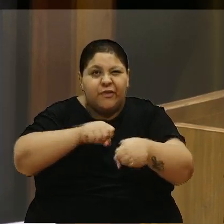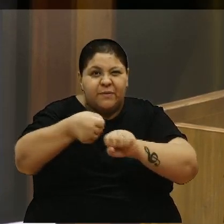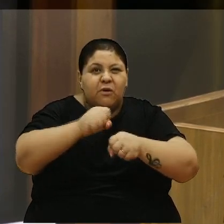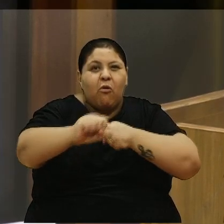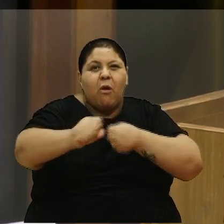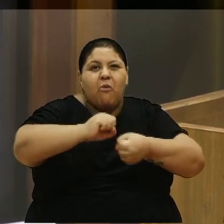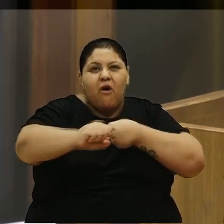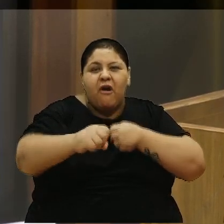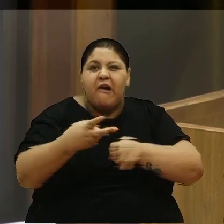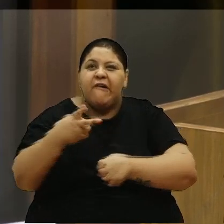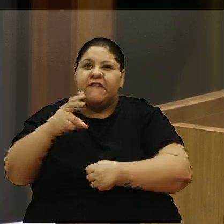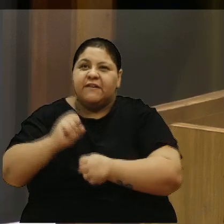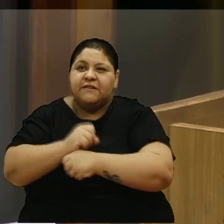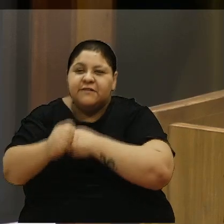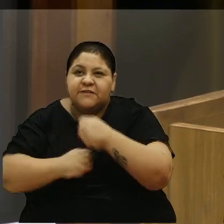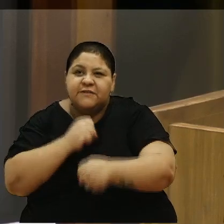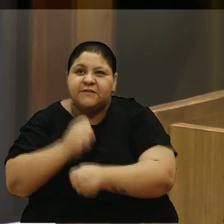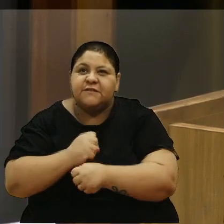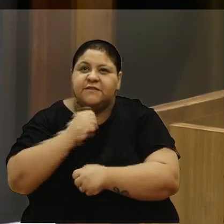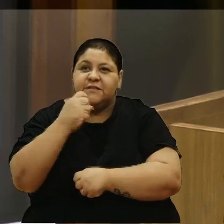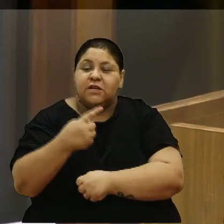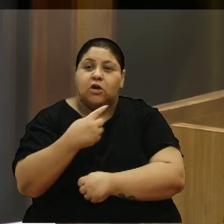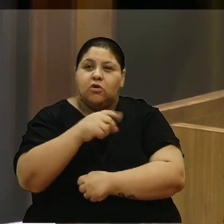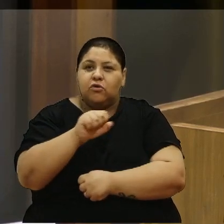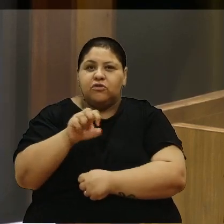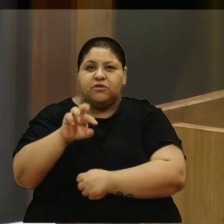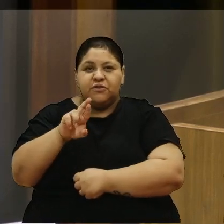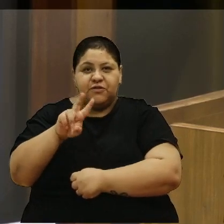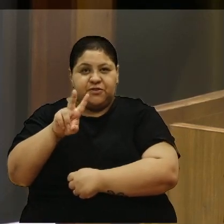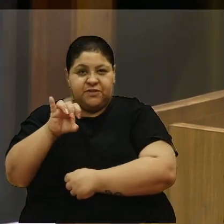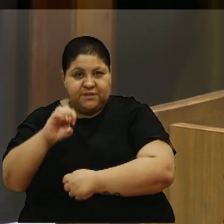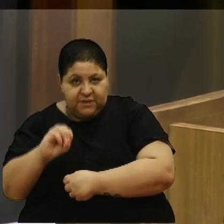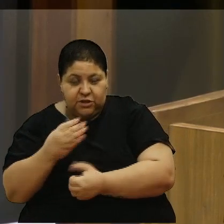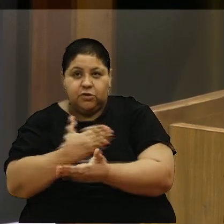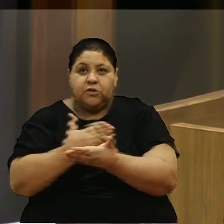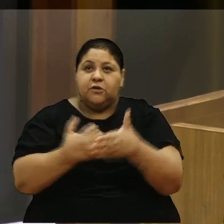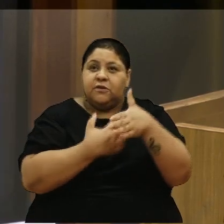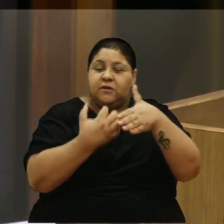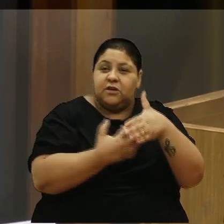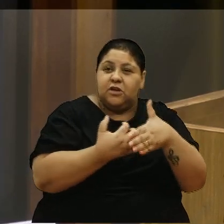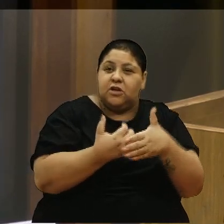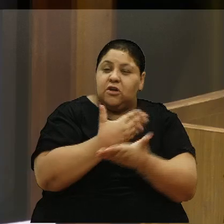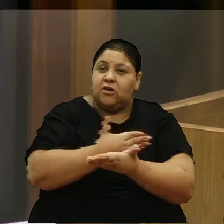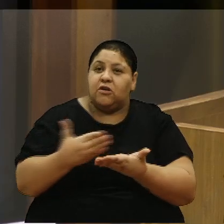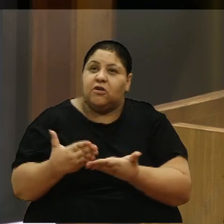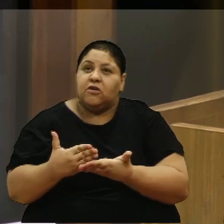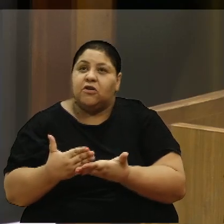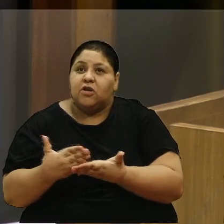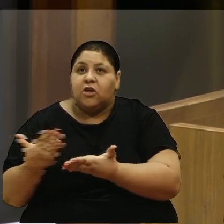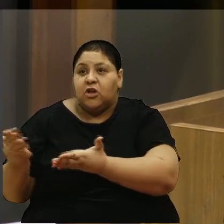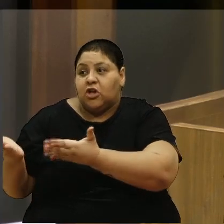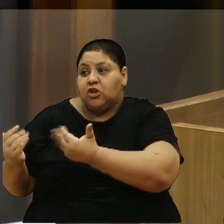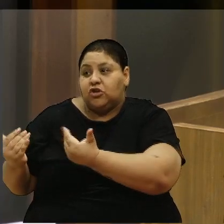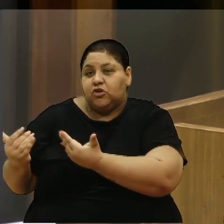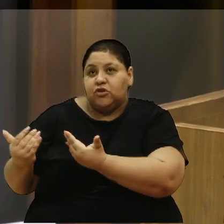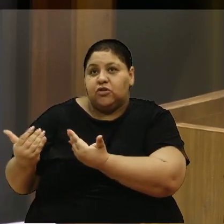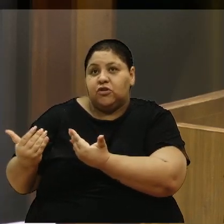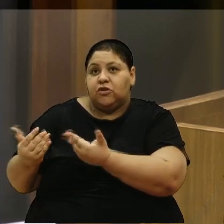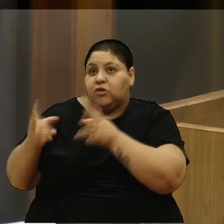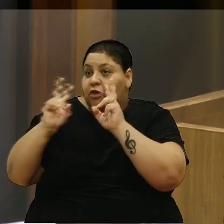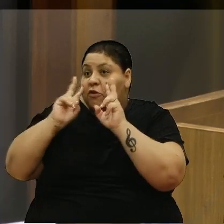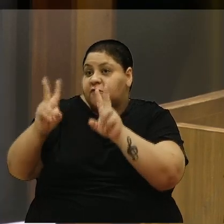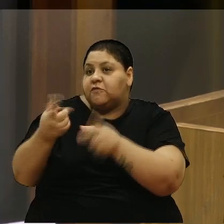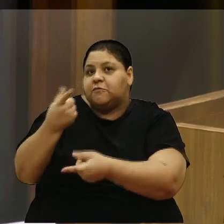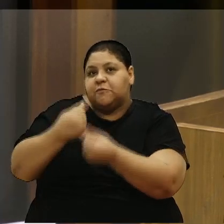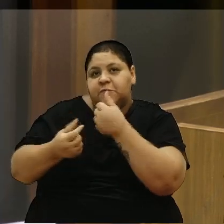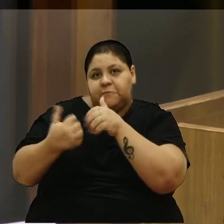1975, foi quando o seu Sérgio ingressou na empresa, na divisão de borrachas, e começou a trazer a sua juventude, vitalidade e visão de